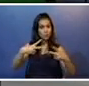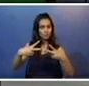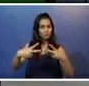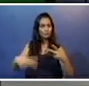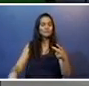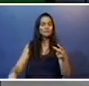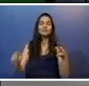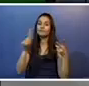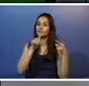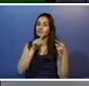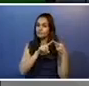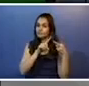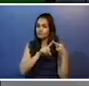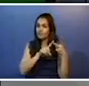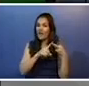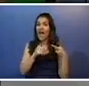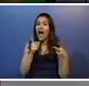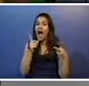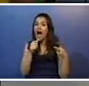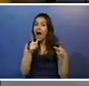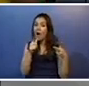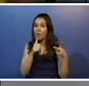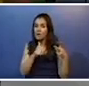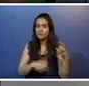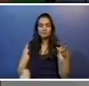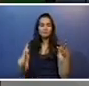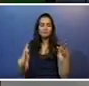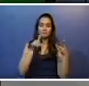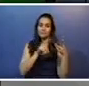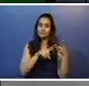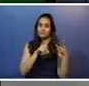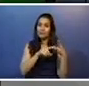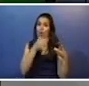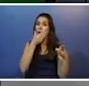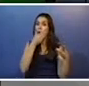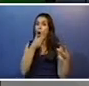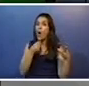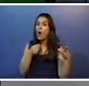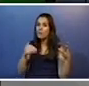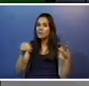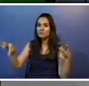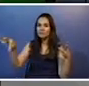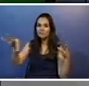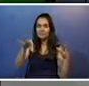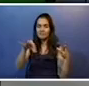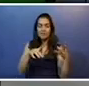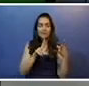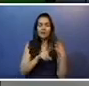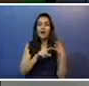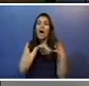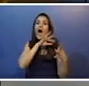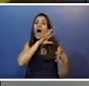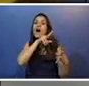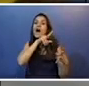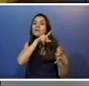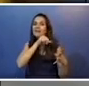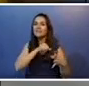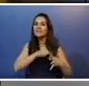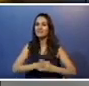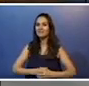pelo vento, pela água, pelo homem e por outros animais,